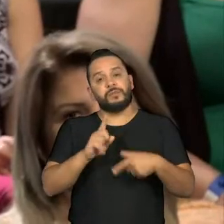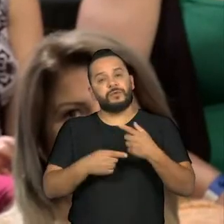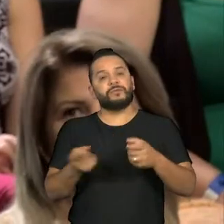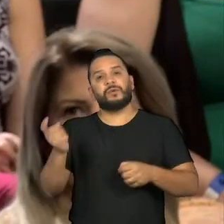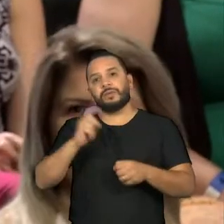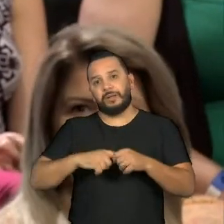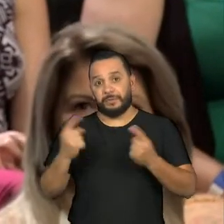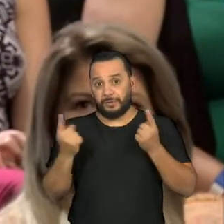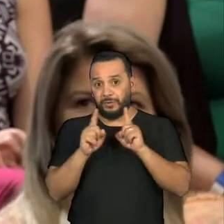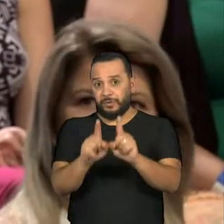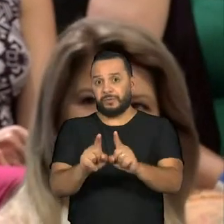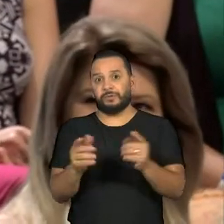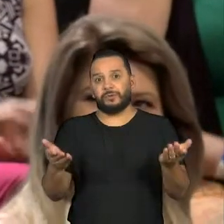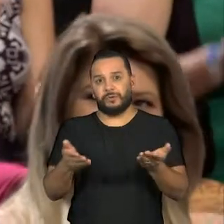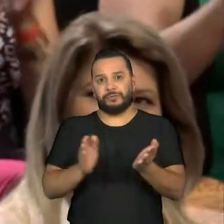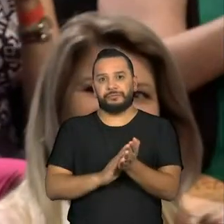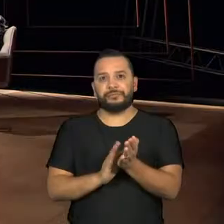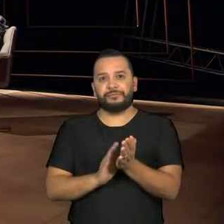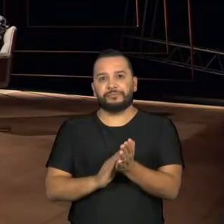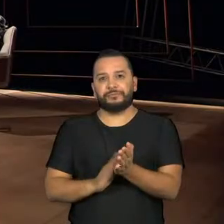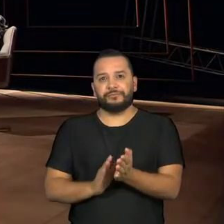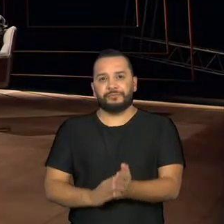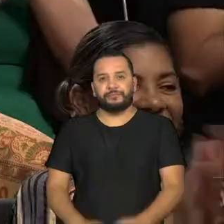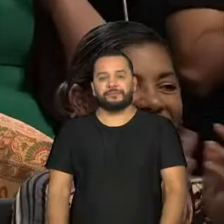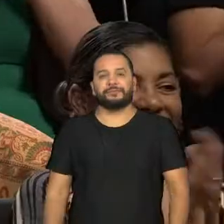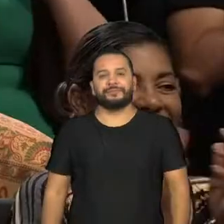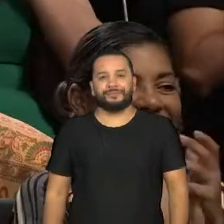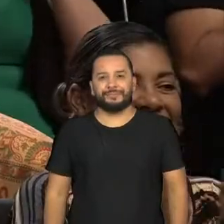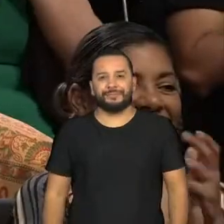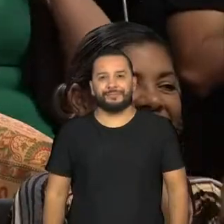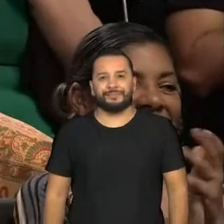na sequência com o Persona em Foco de hoje.